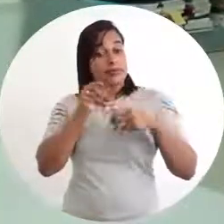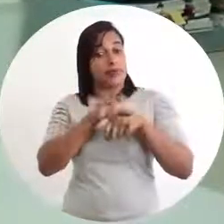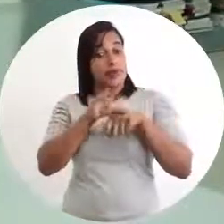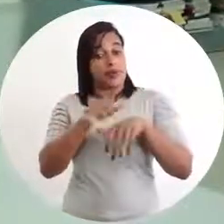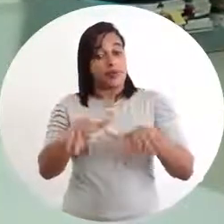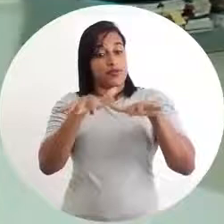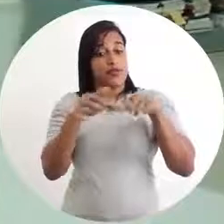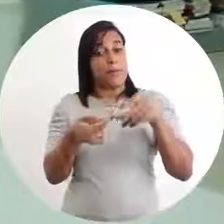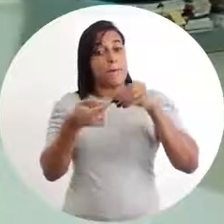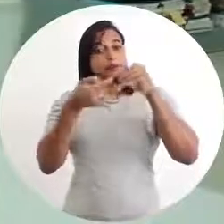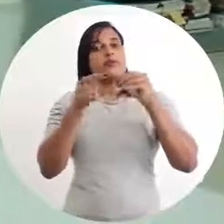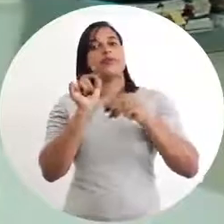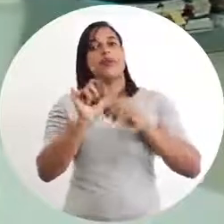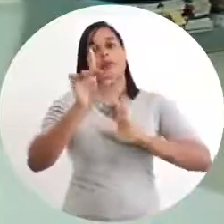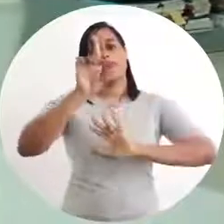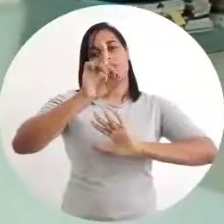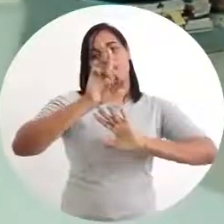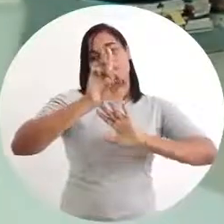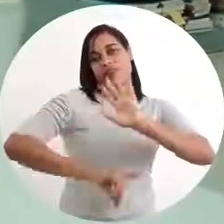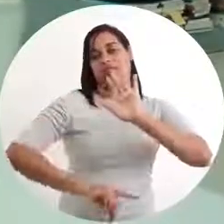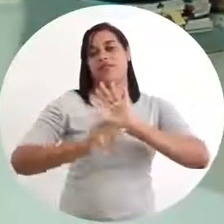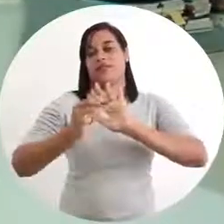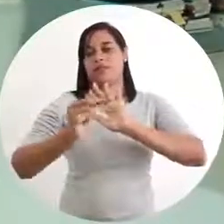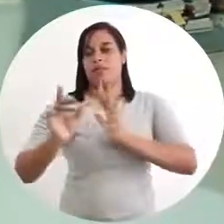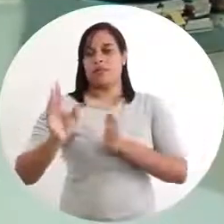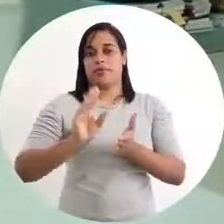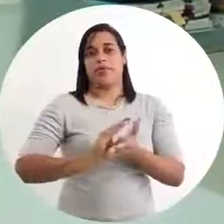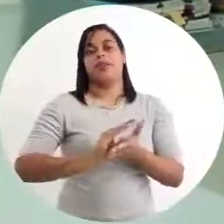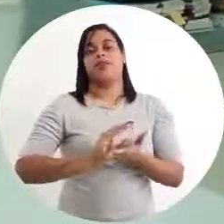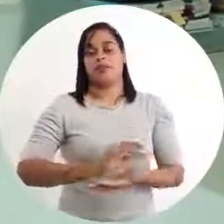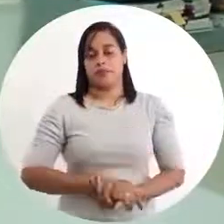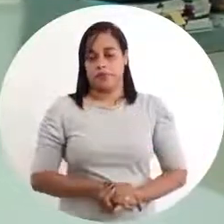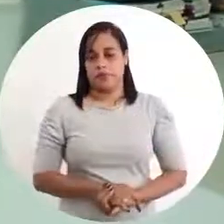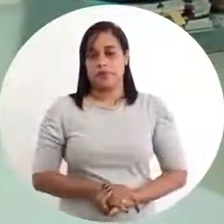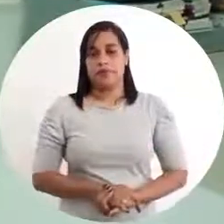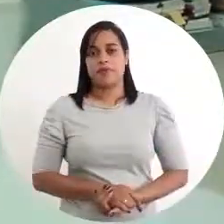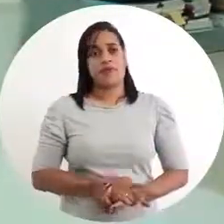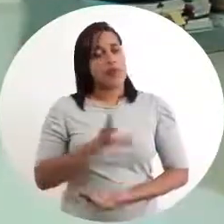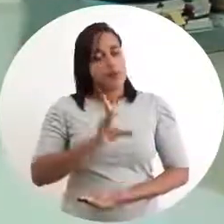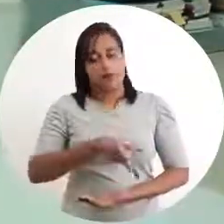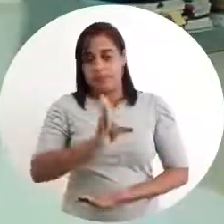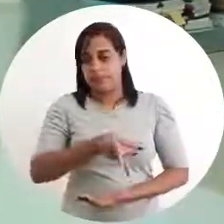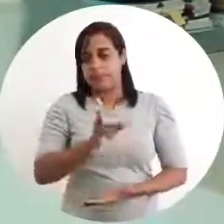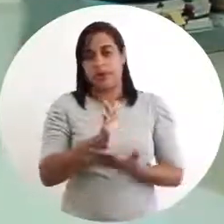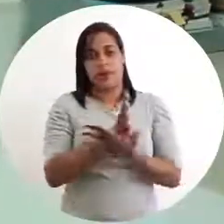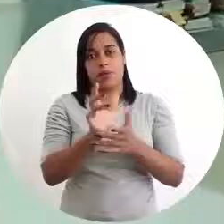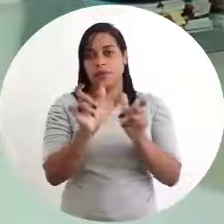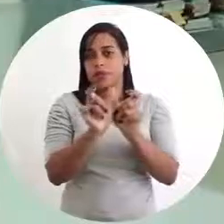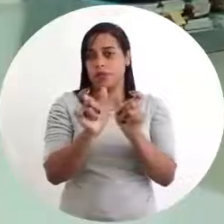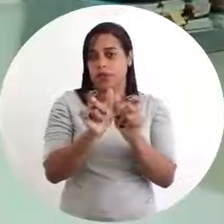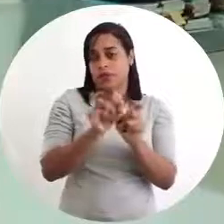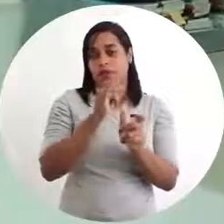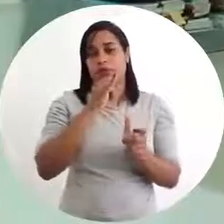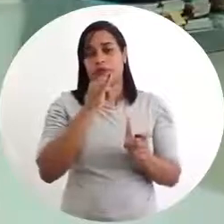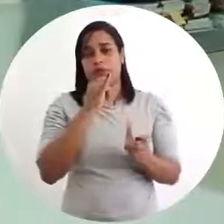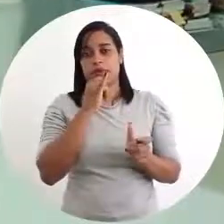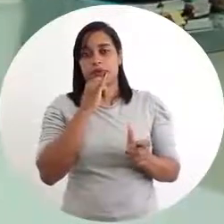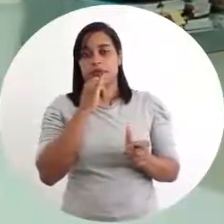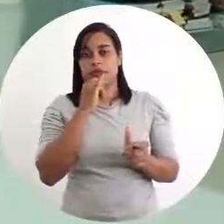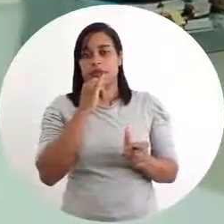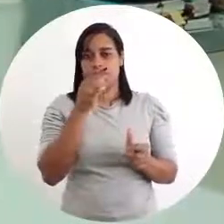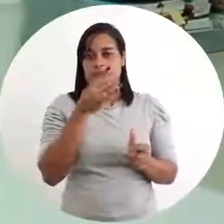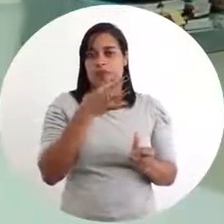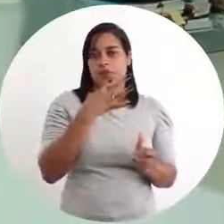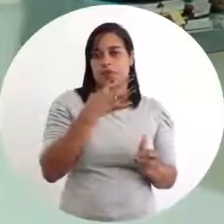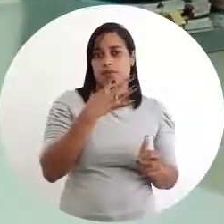Constituição principalmente na parte do direito tributário, né? Seguindo, eu elenco mais algumas palavras aí, por exemplo, a questão de dolo,